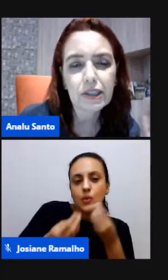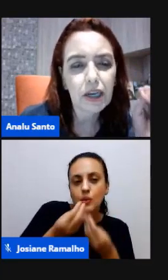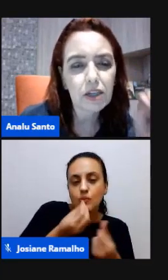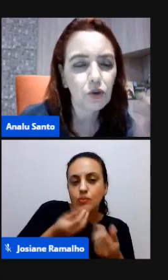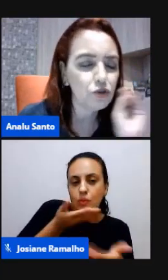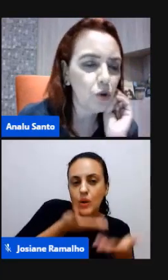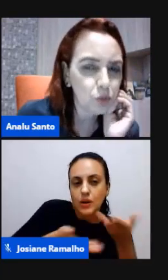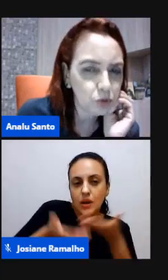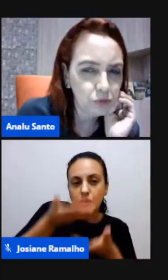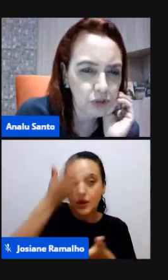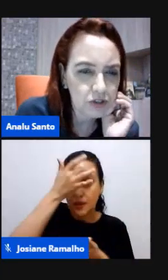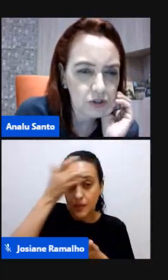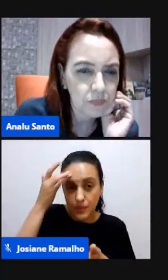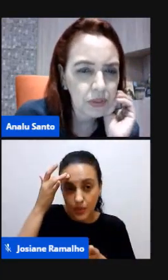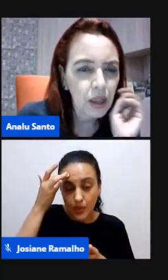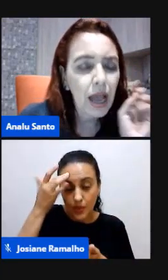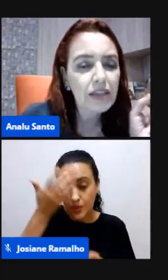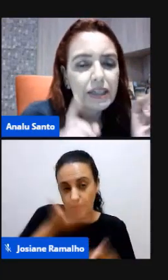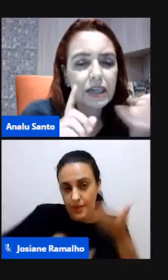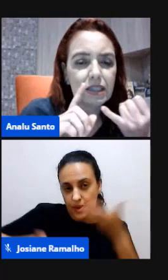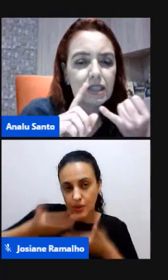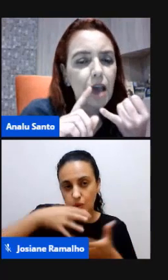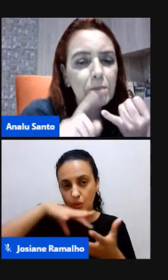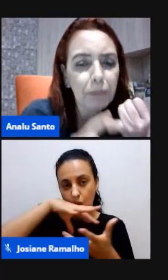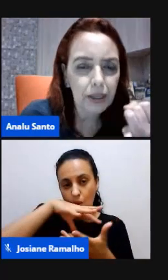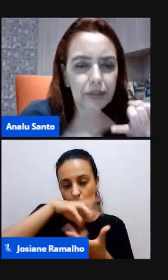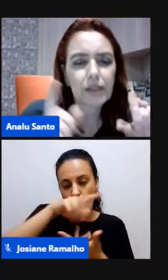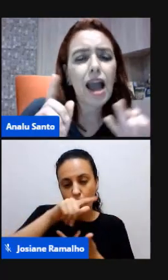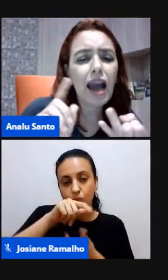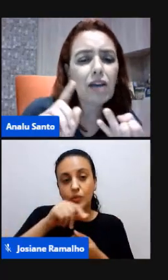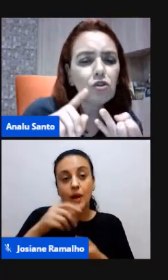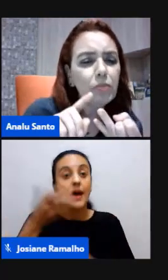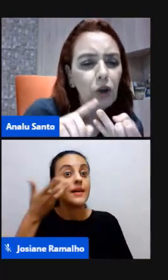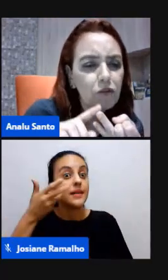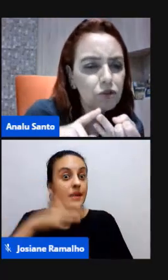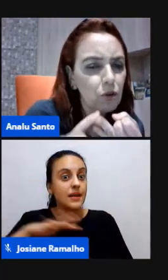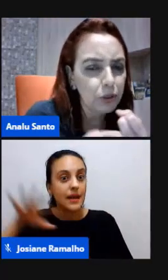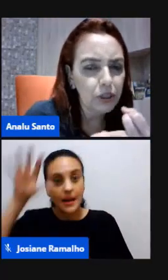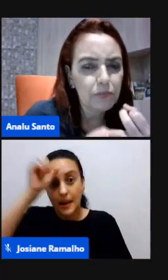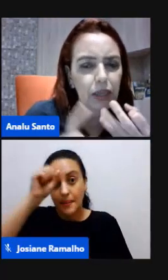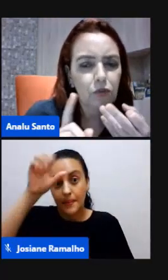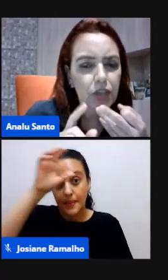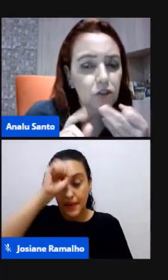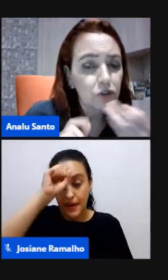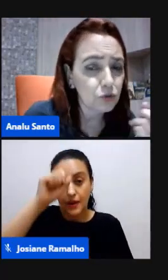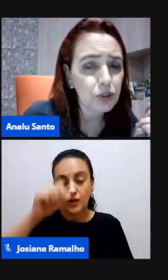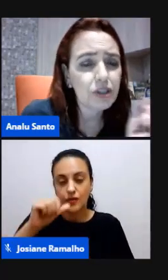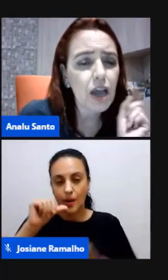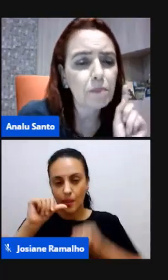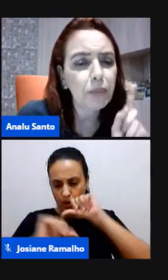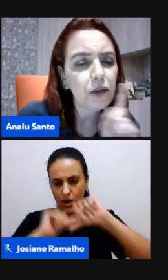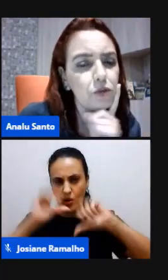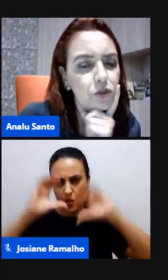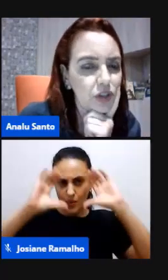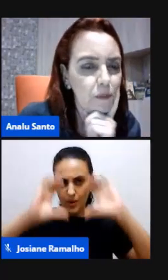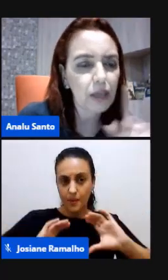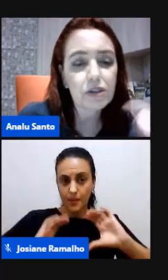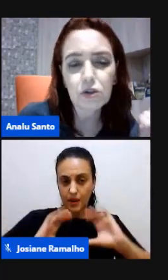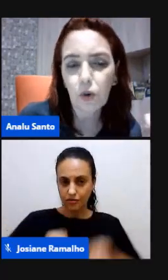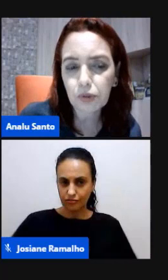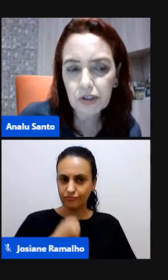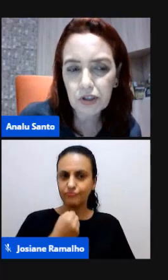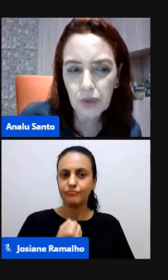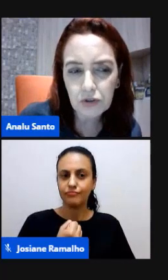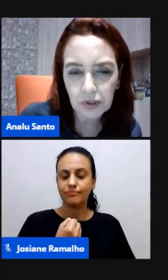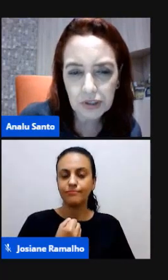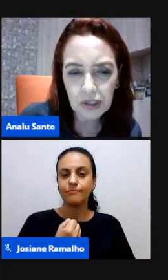pessoas e às interações com o mundo físico. As crianças aprendem, assumem novos comportamentos e atitudes e aplicam seus saberes